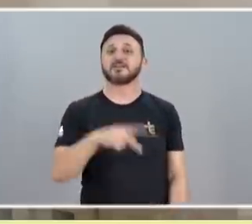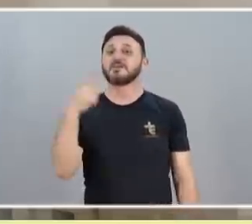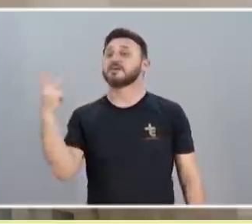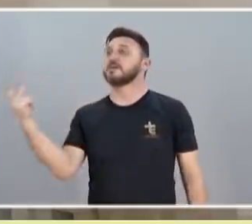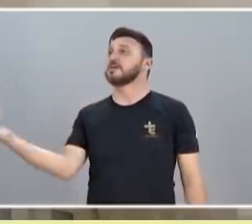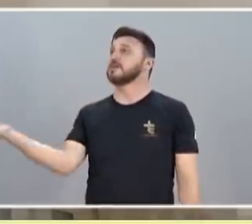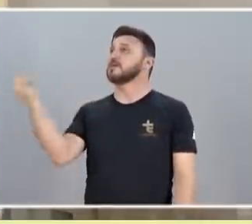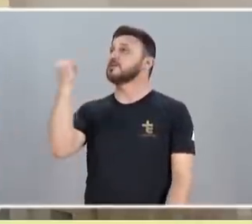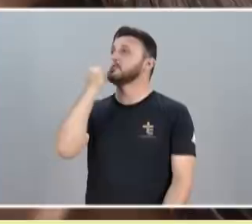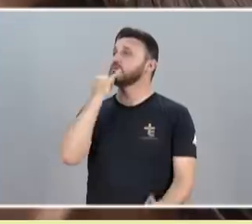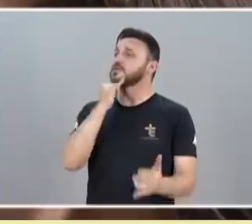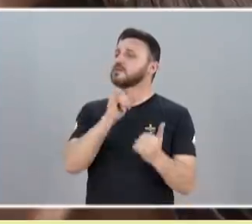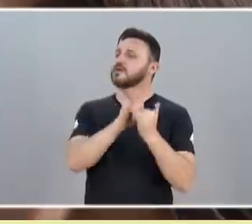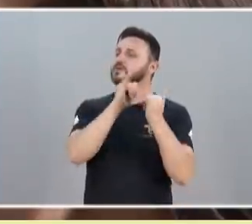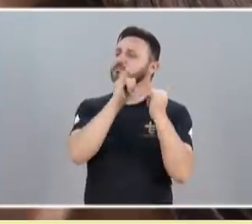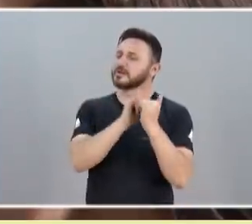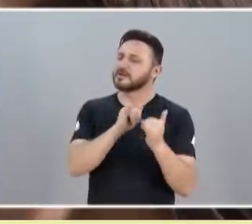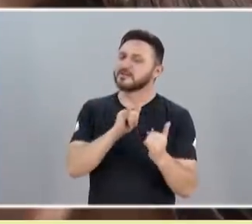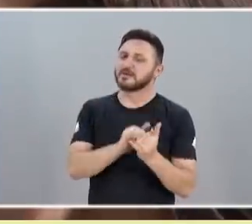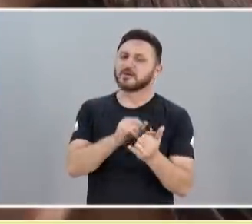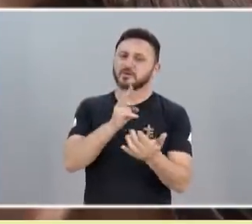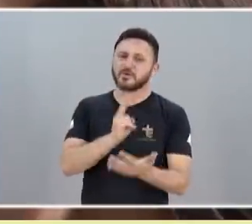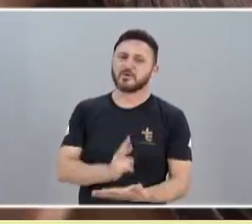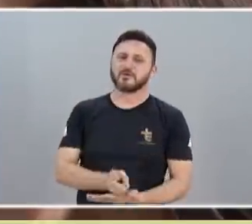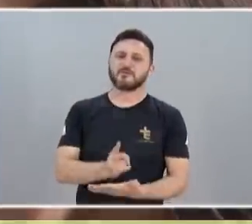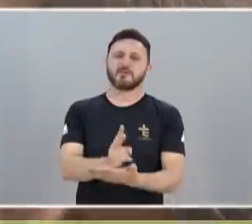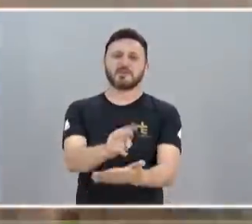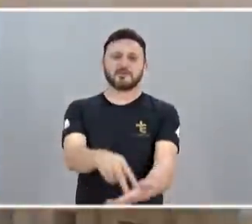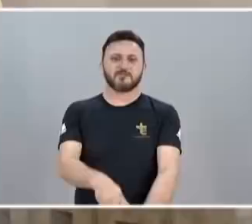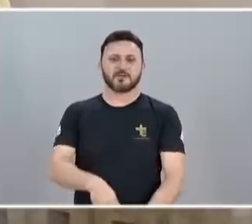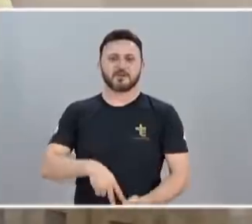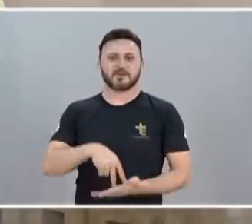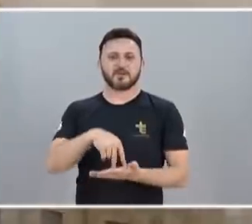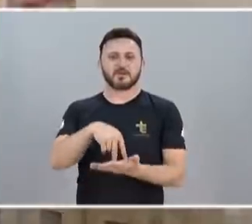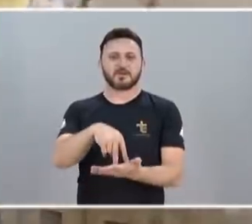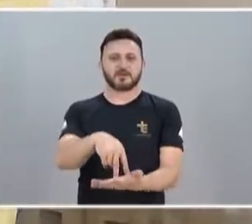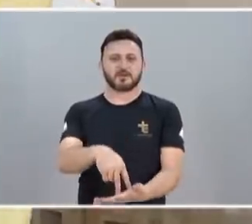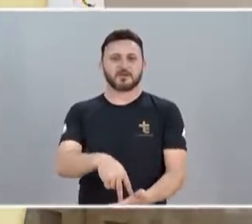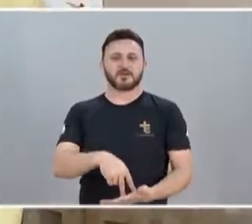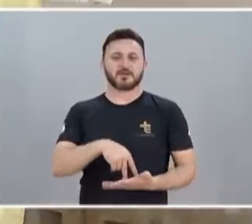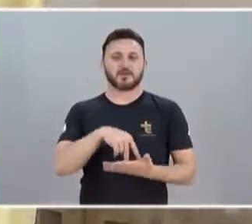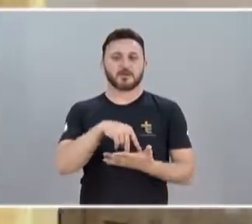livrarás, e no teu perdão